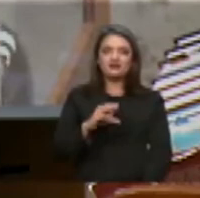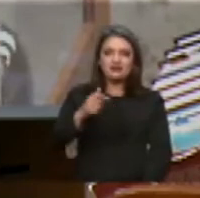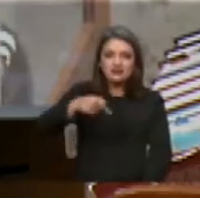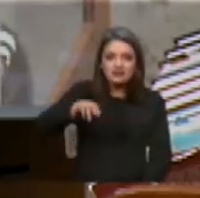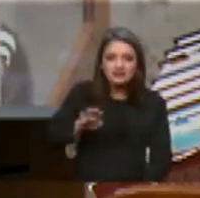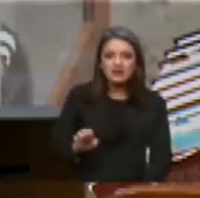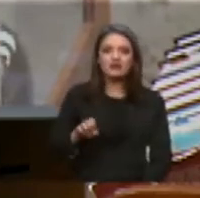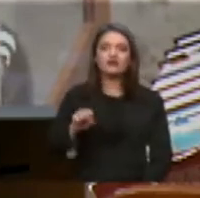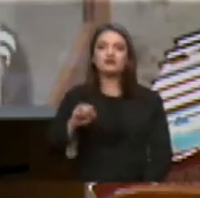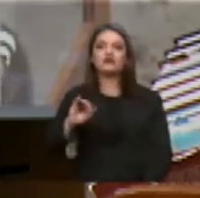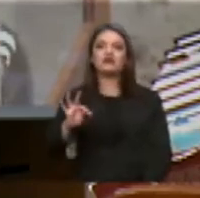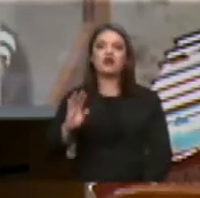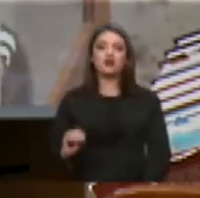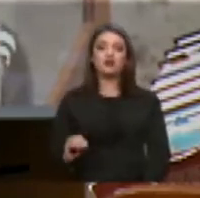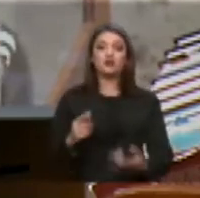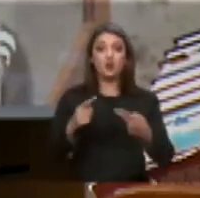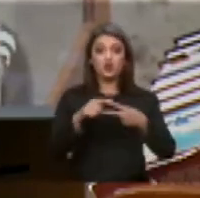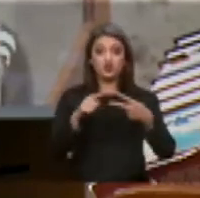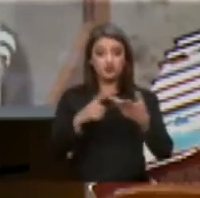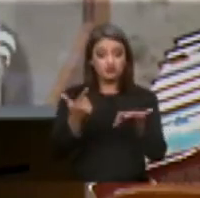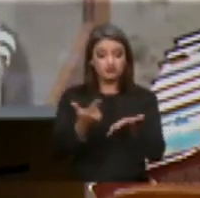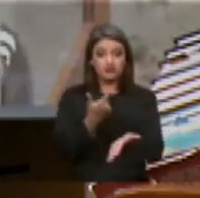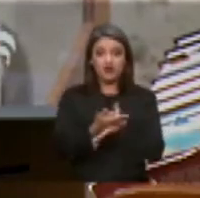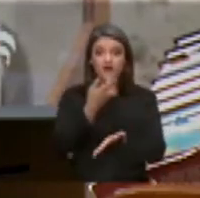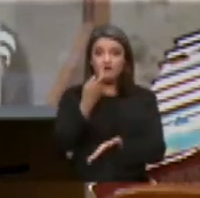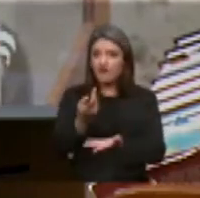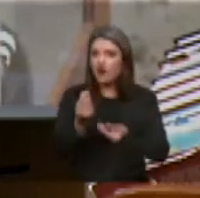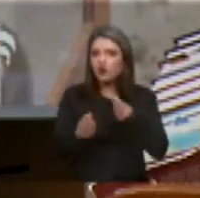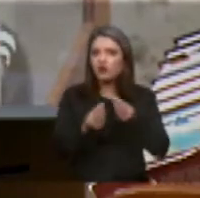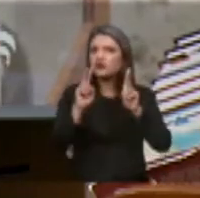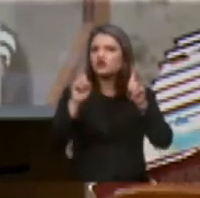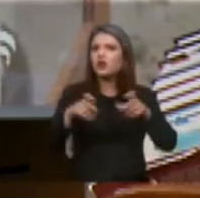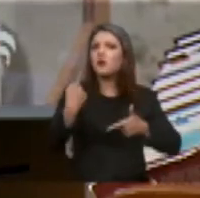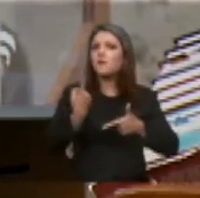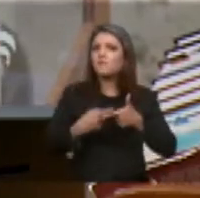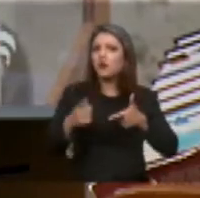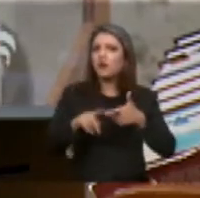referem aos grandes problemas da Revolução Industrial.